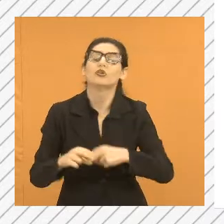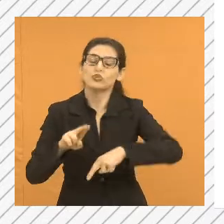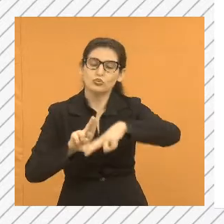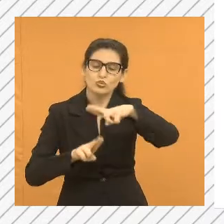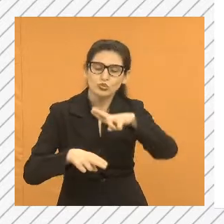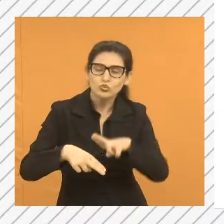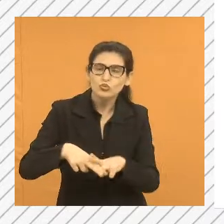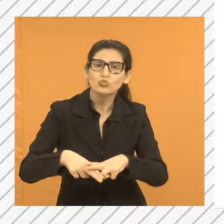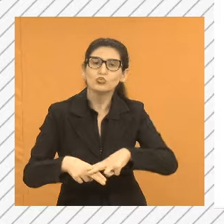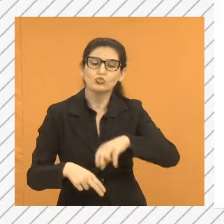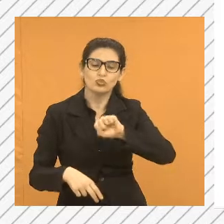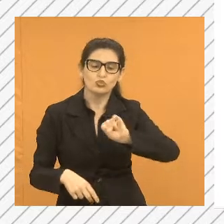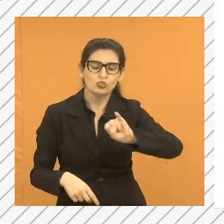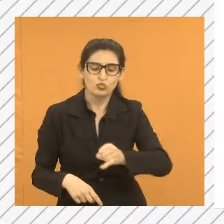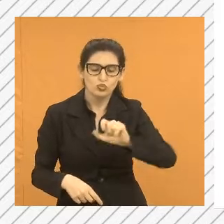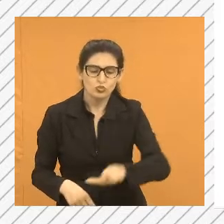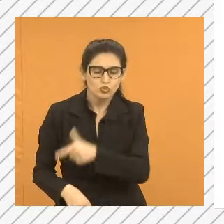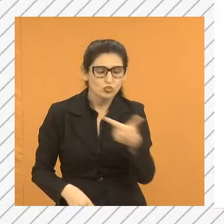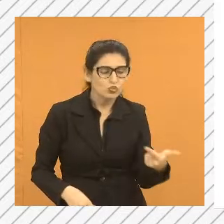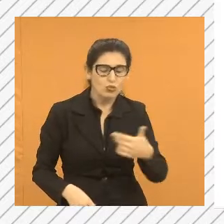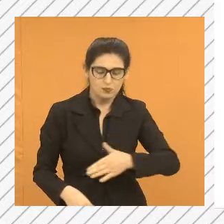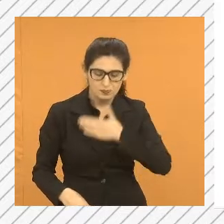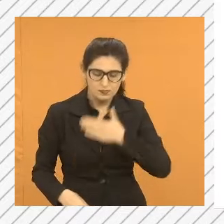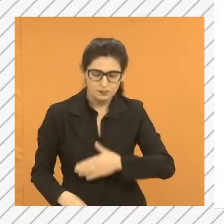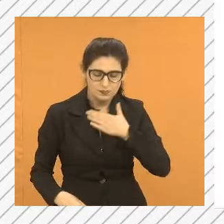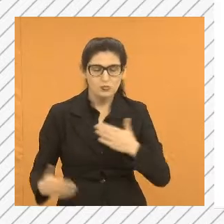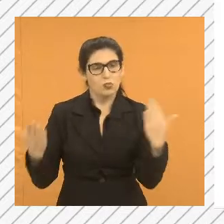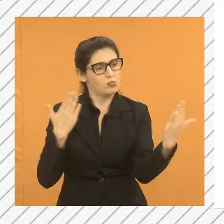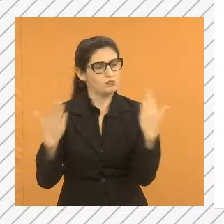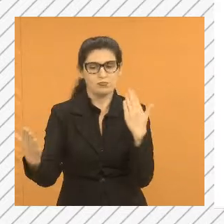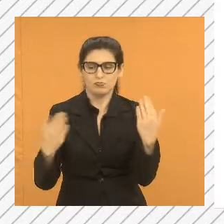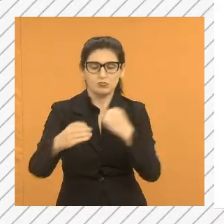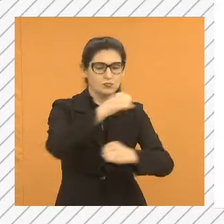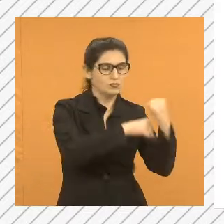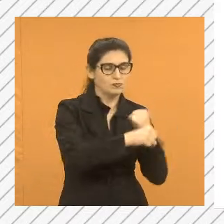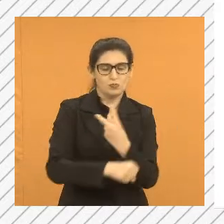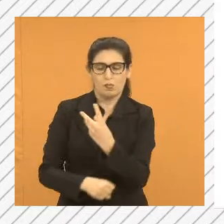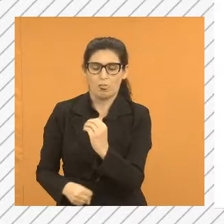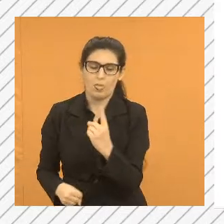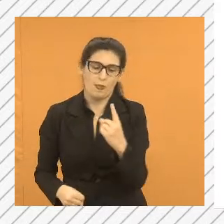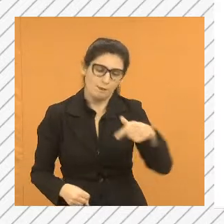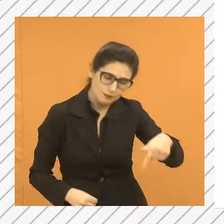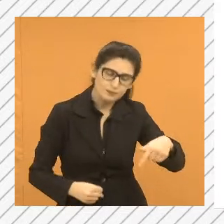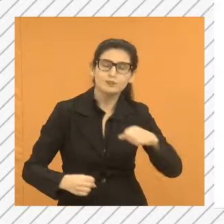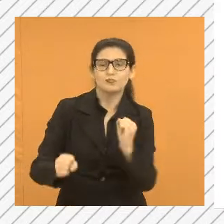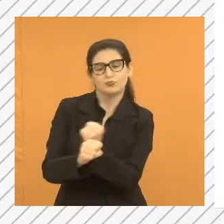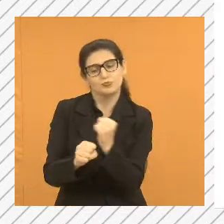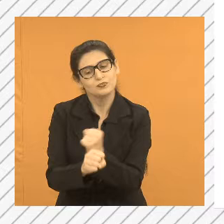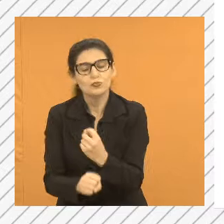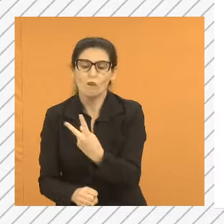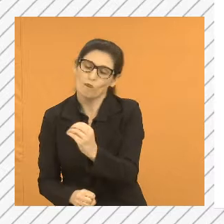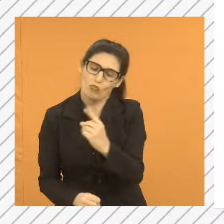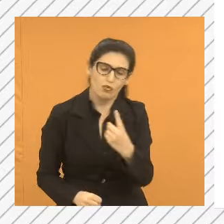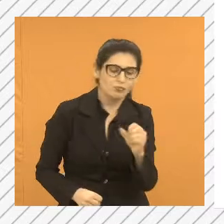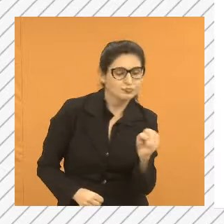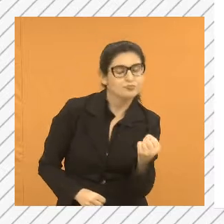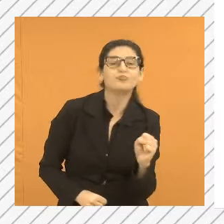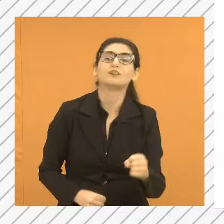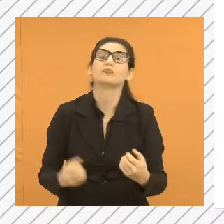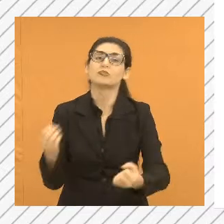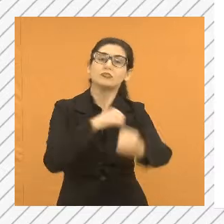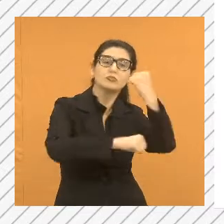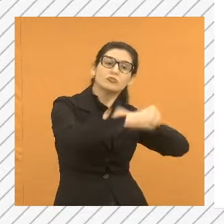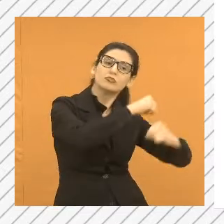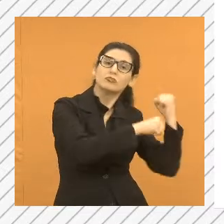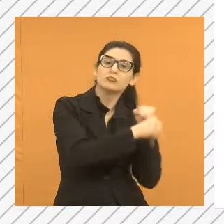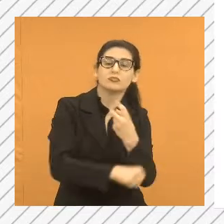para 2018, ela não necessariamente é uma redução, porque no segundo quadrimestre de